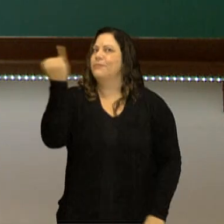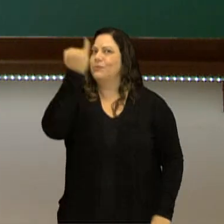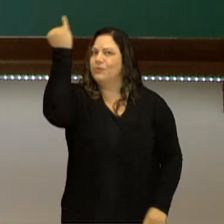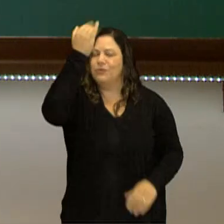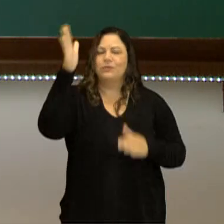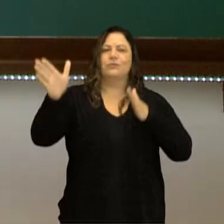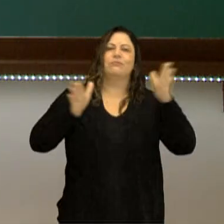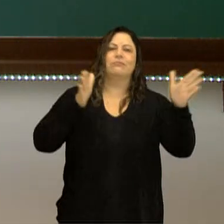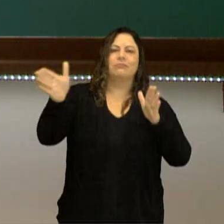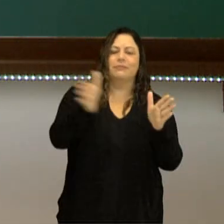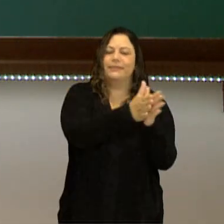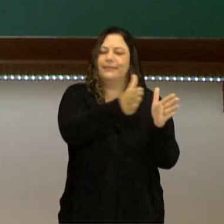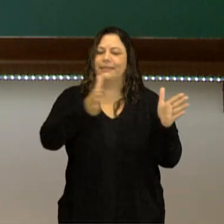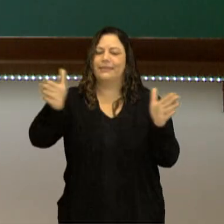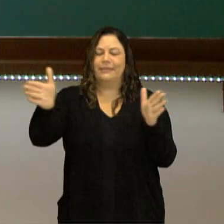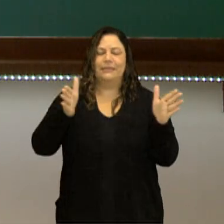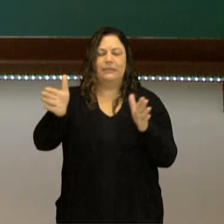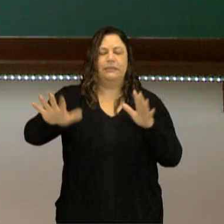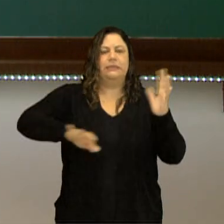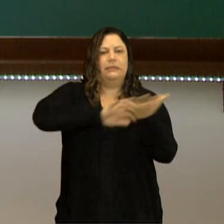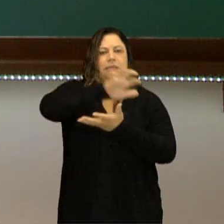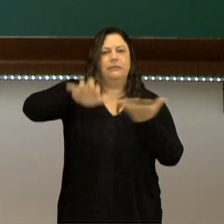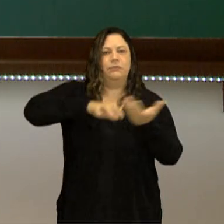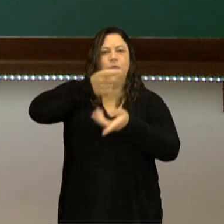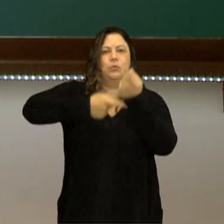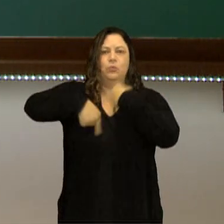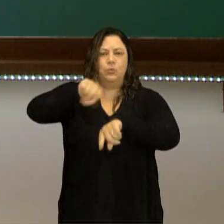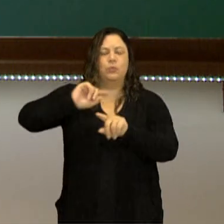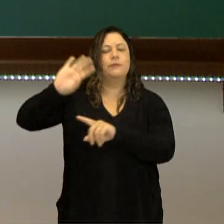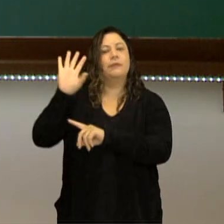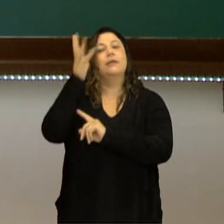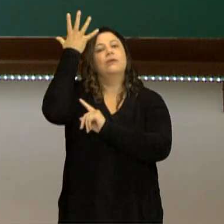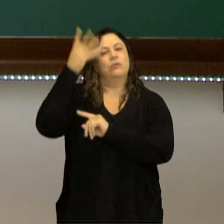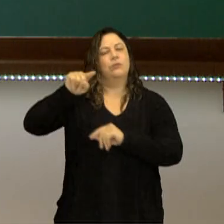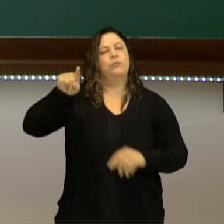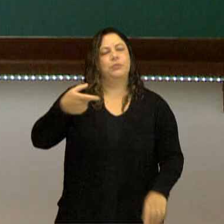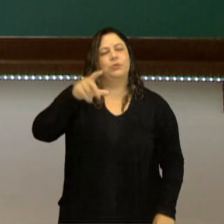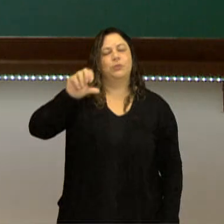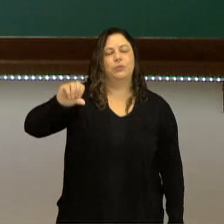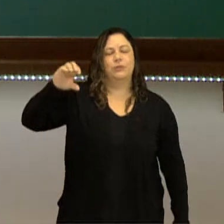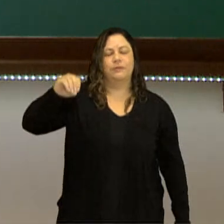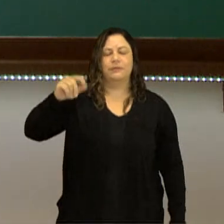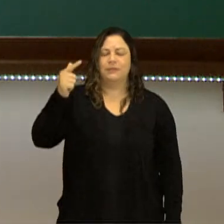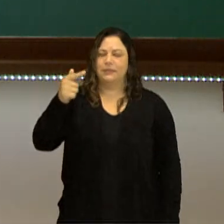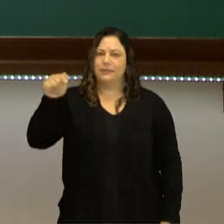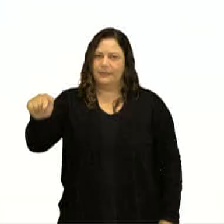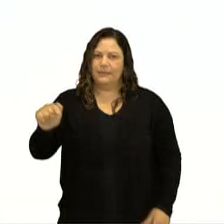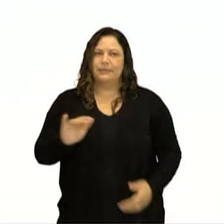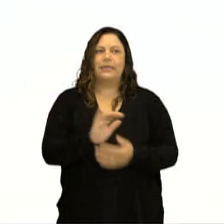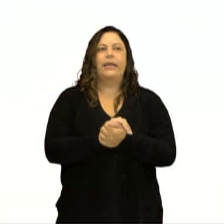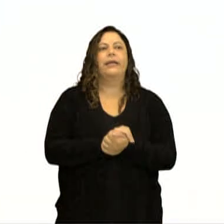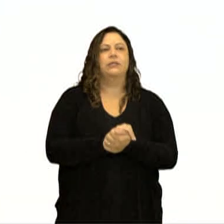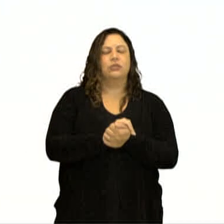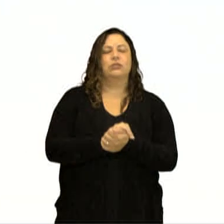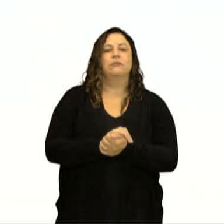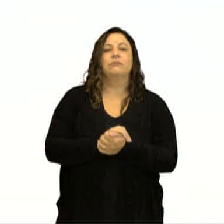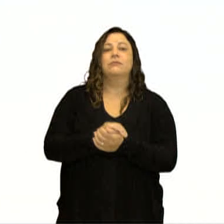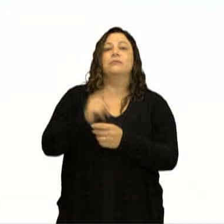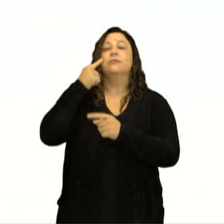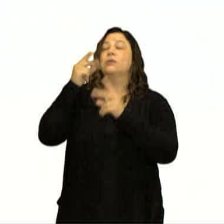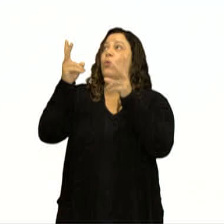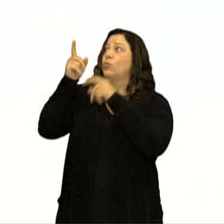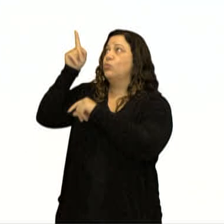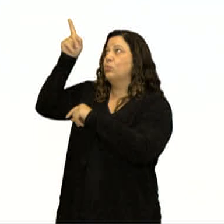esse processo revolucionário que vai ocorrer em 1917. Olha só, são os